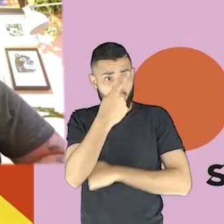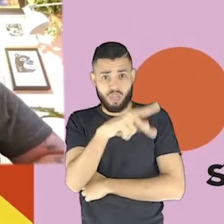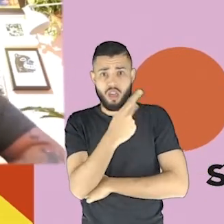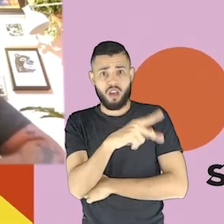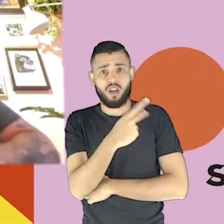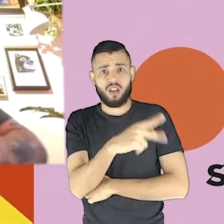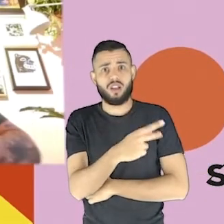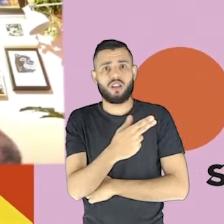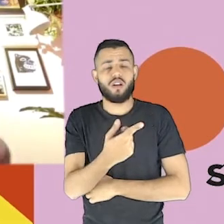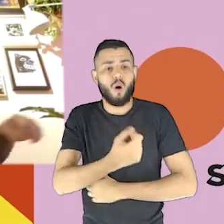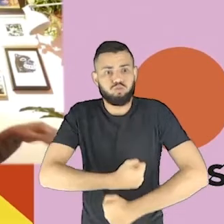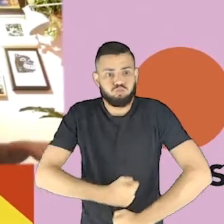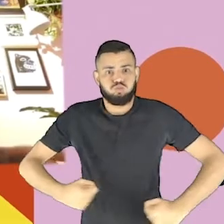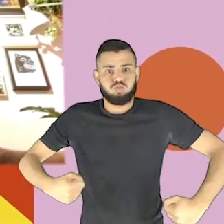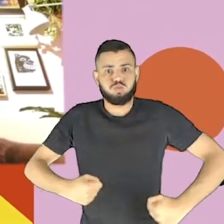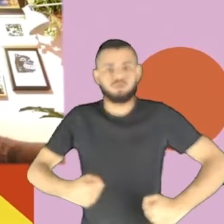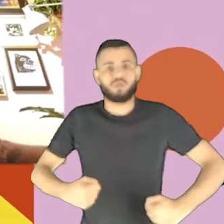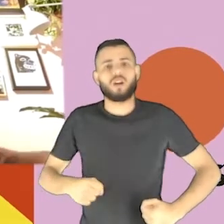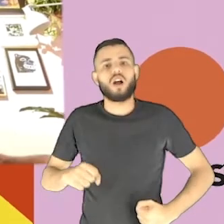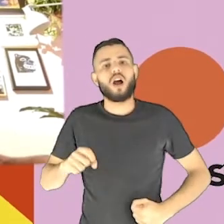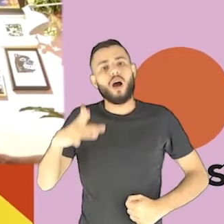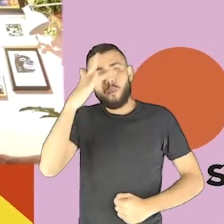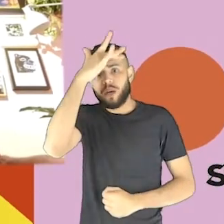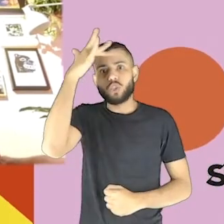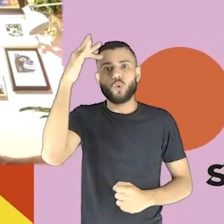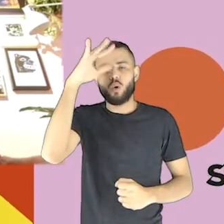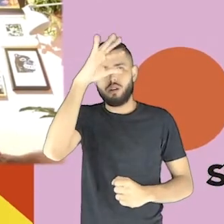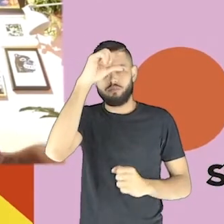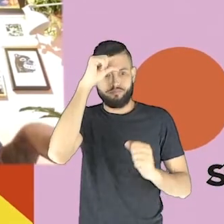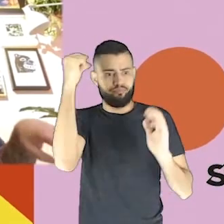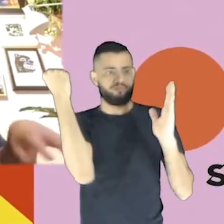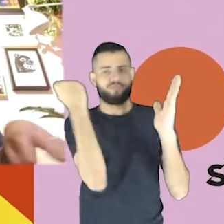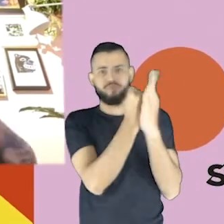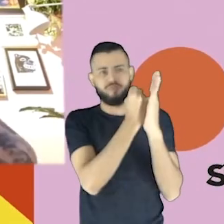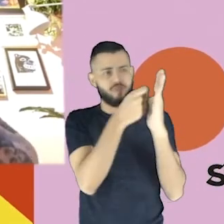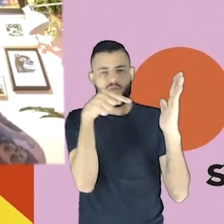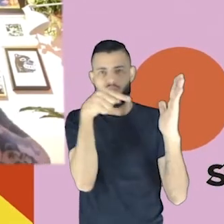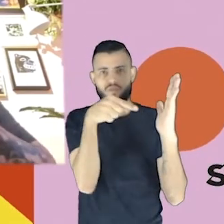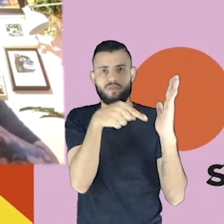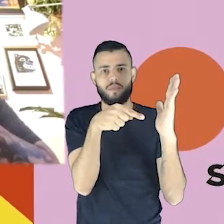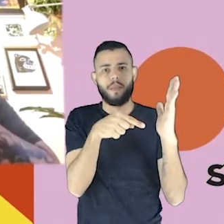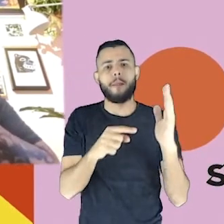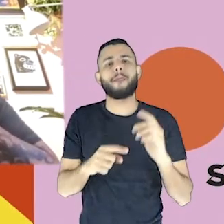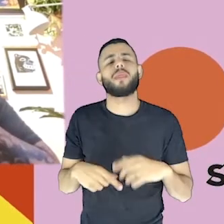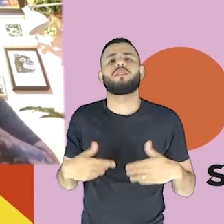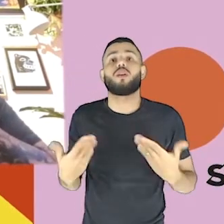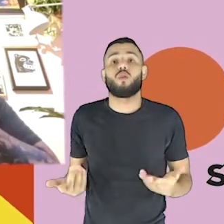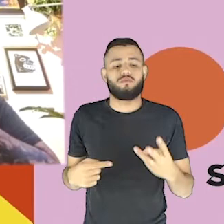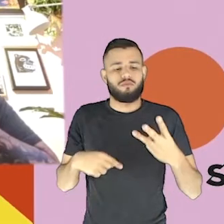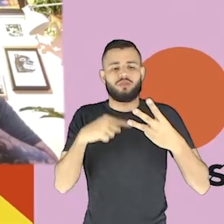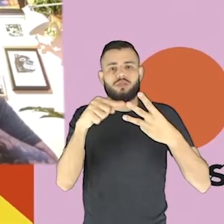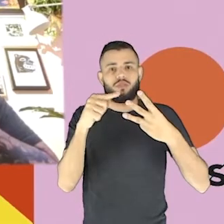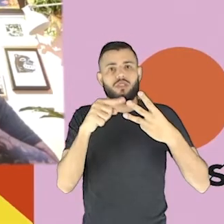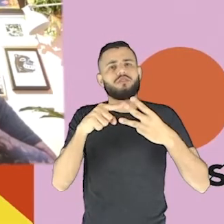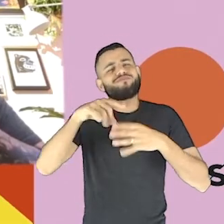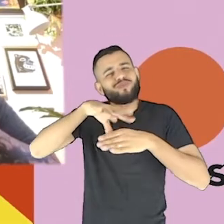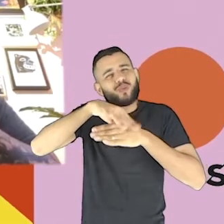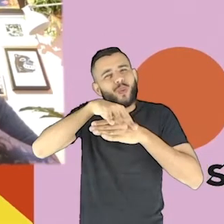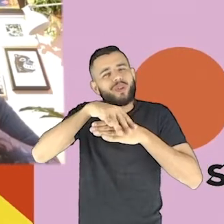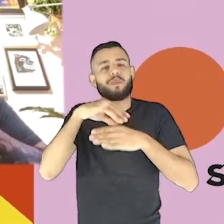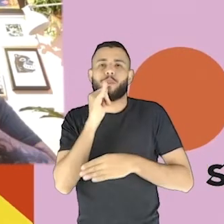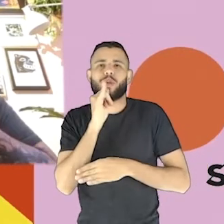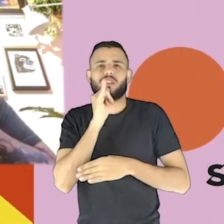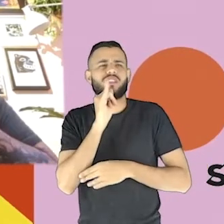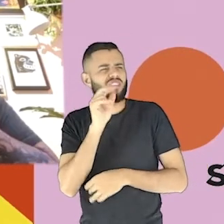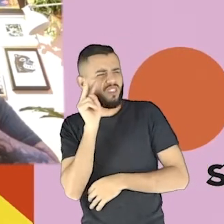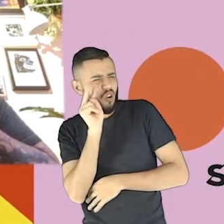por ter ele, né? Por estar daquele tamanho, né? Esse é o estigma que é colocado na pessoa gorda, né? A patologização é